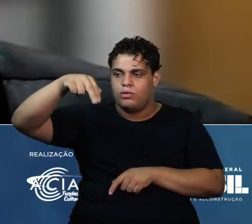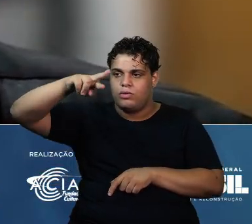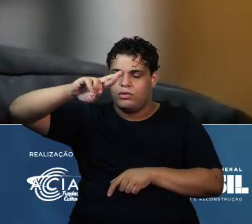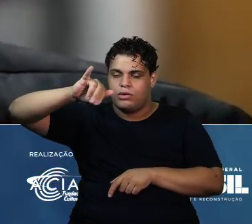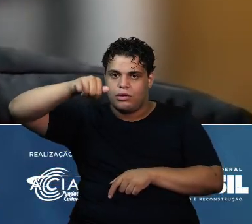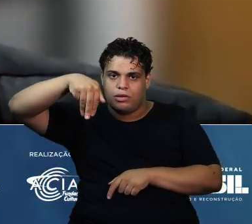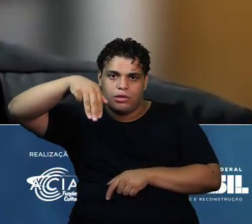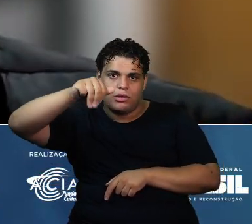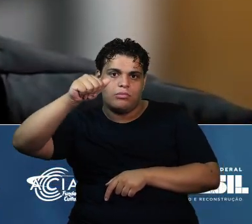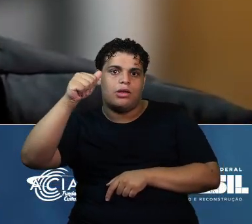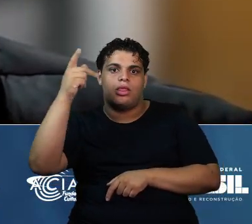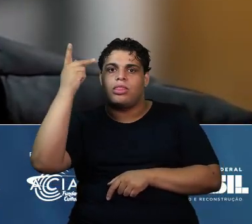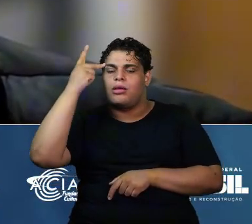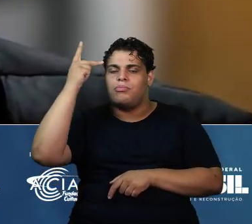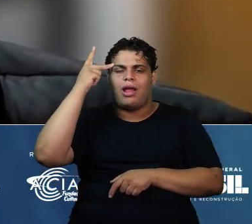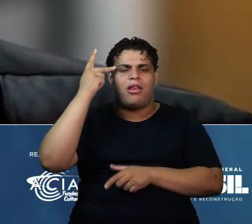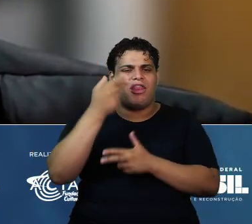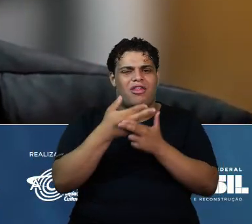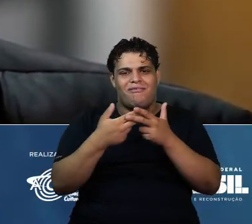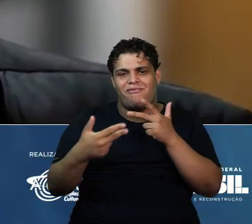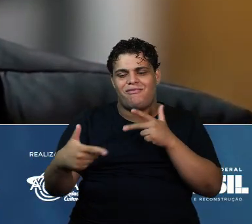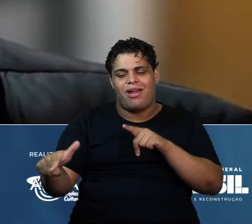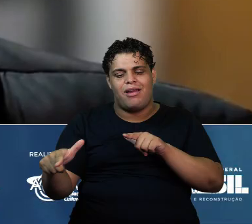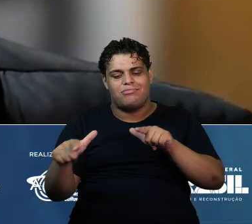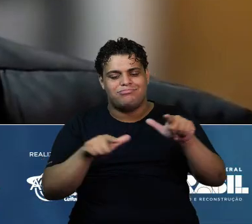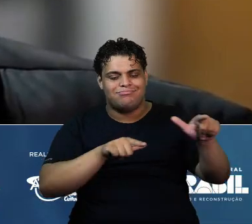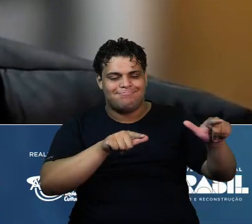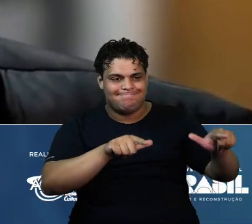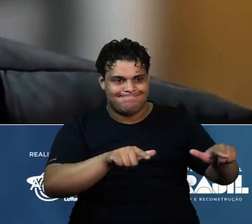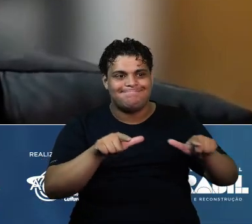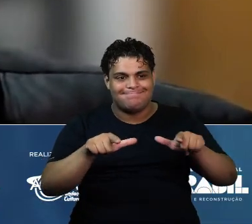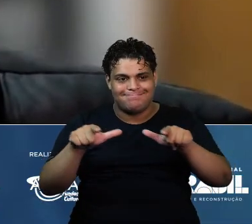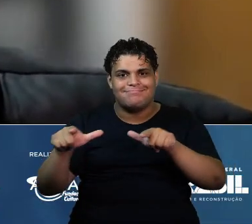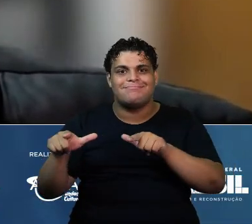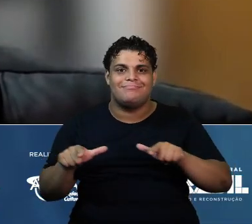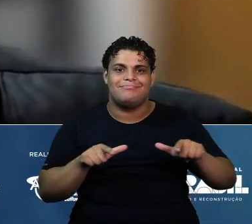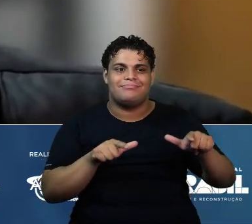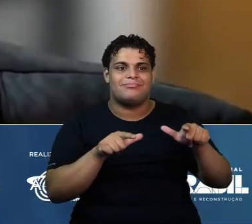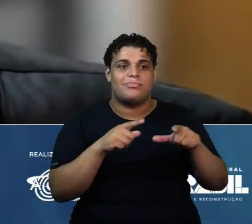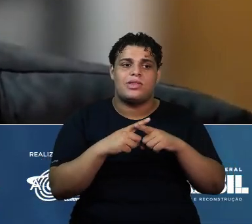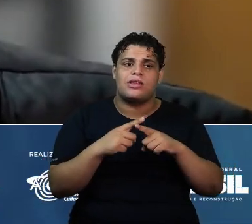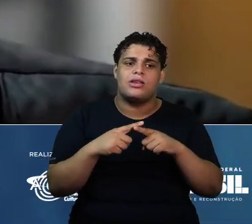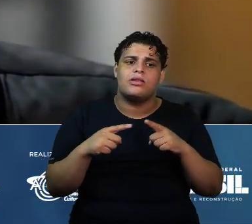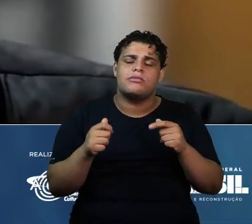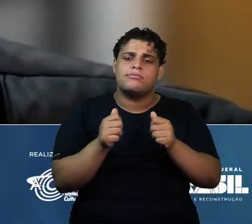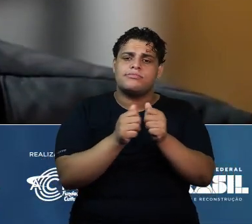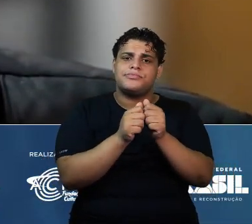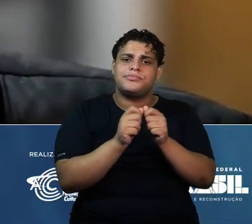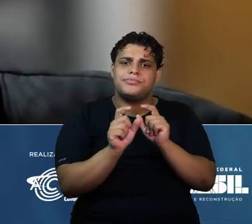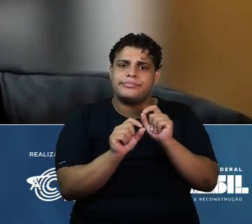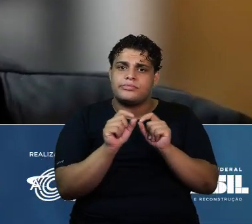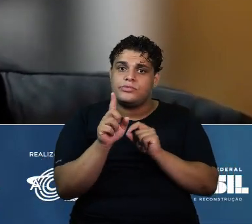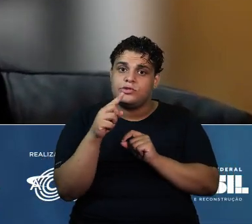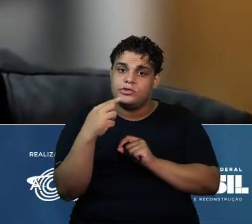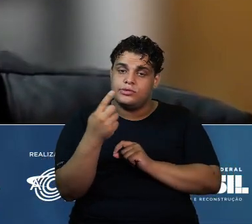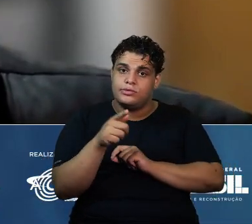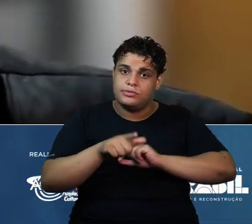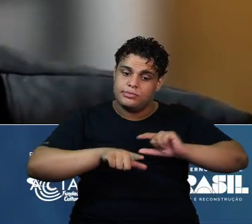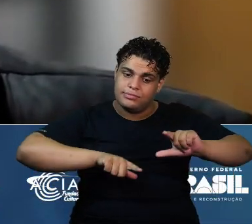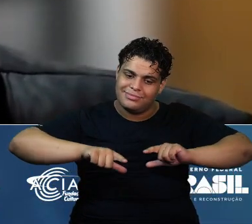São Paulo, onde der para a gente falar, porque o que nos une aqui é que todos nós estamos trabalhando